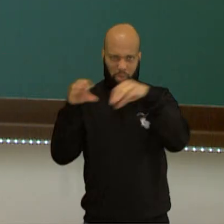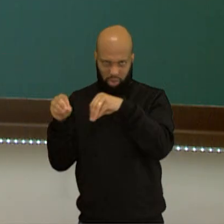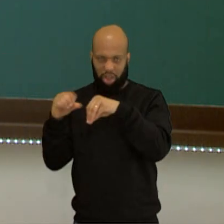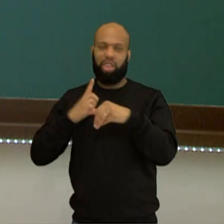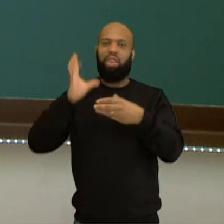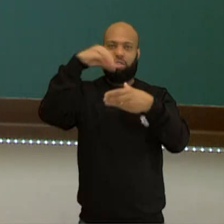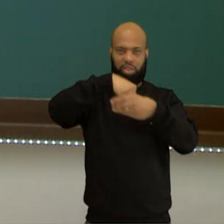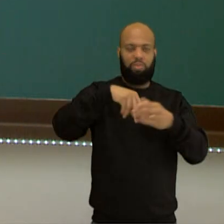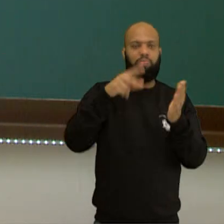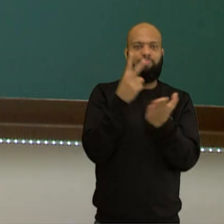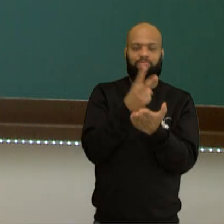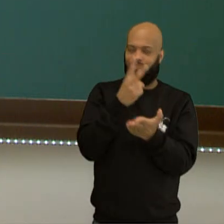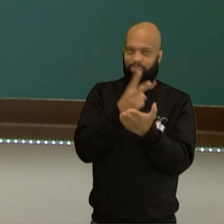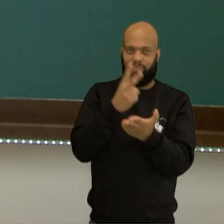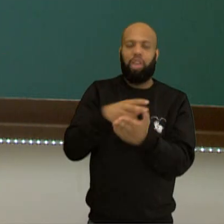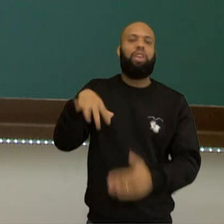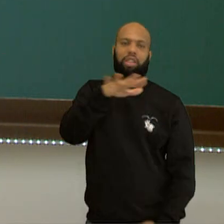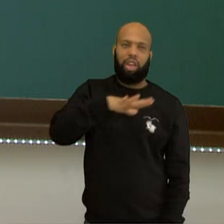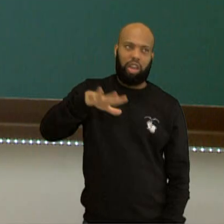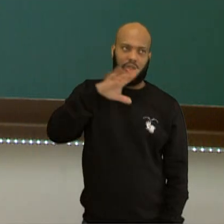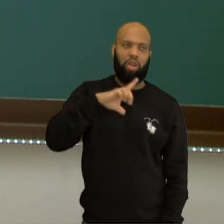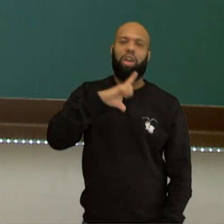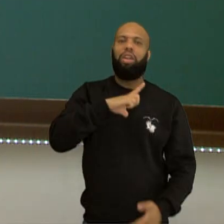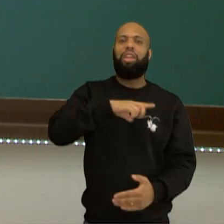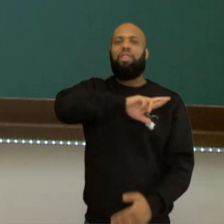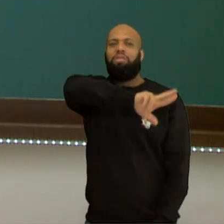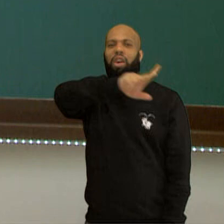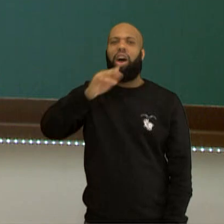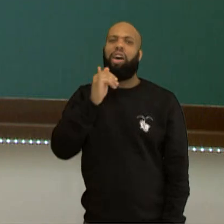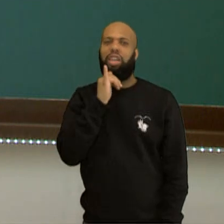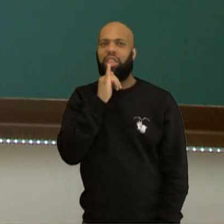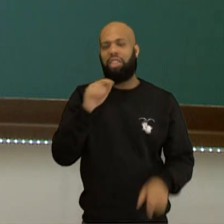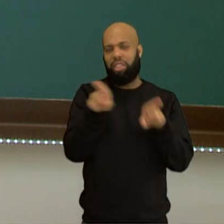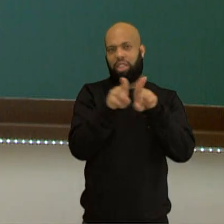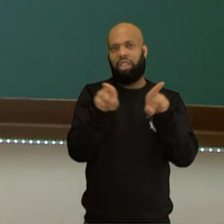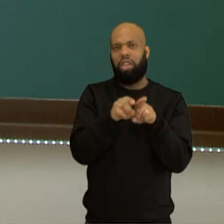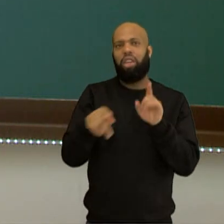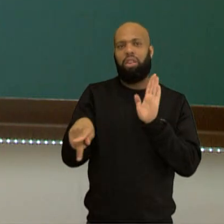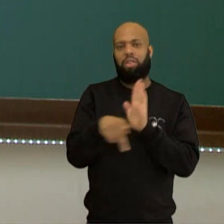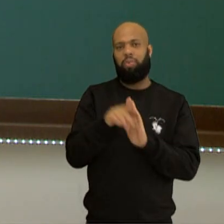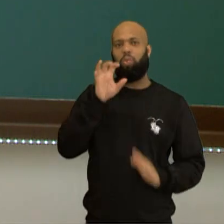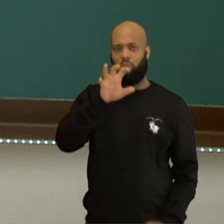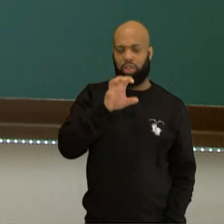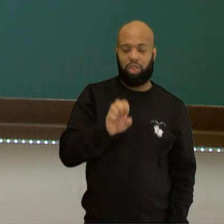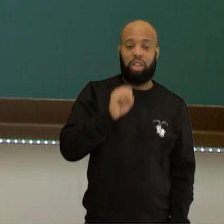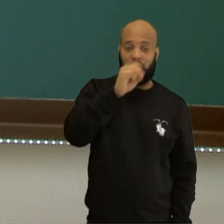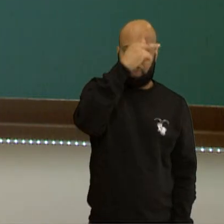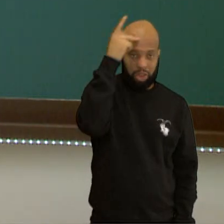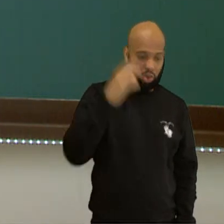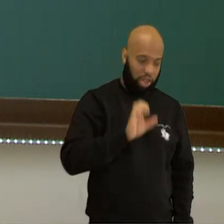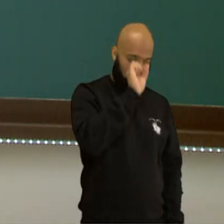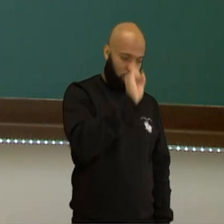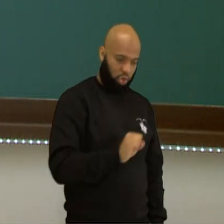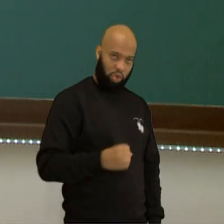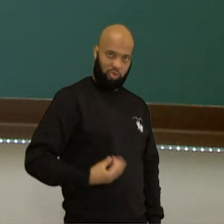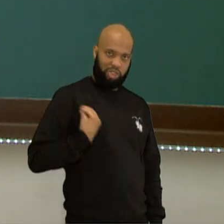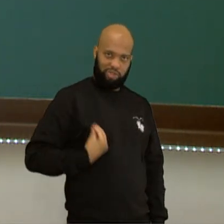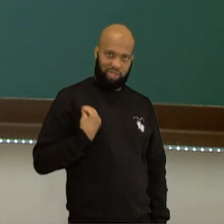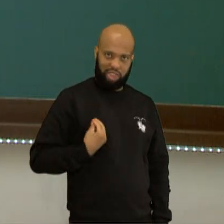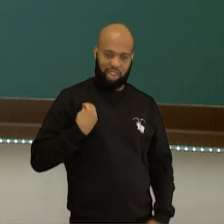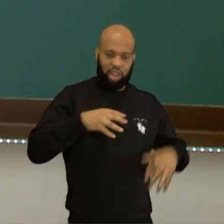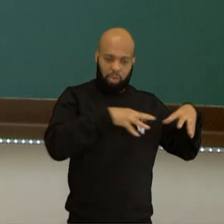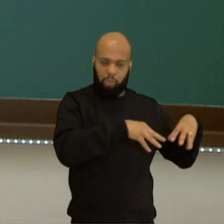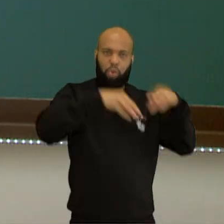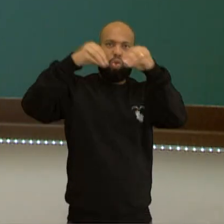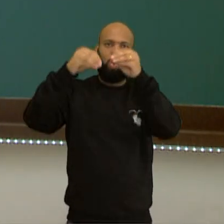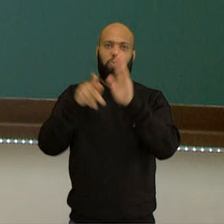mesmo território, nós temos inúmeros exemplos desse fator. Pessoas que saíram do sul para o